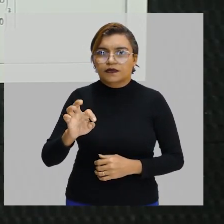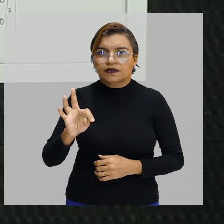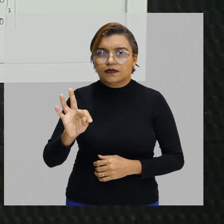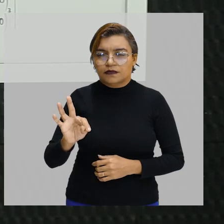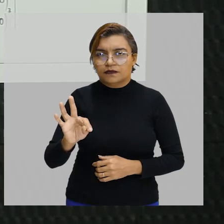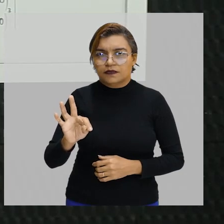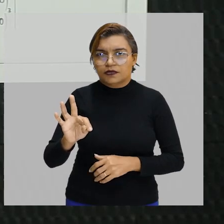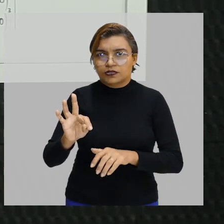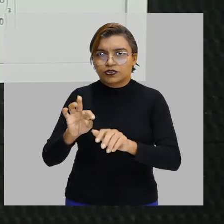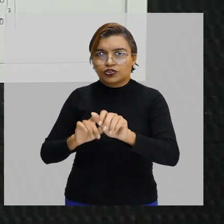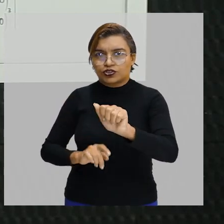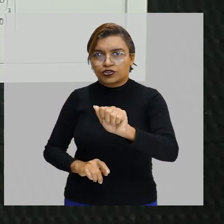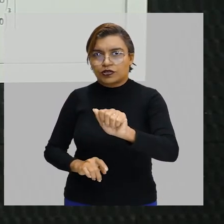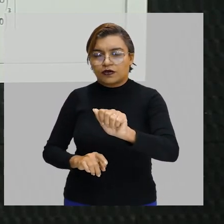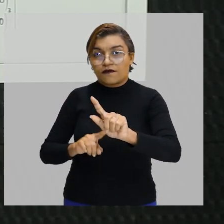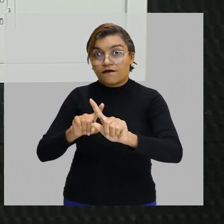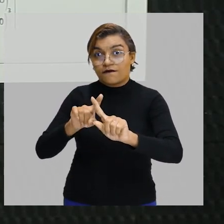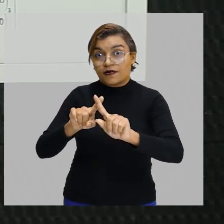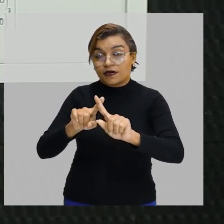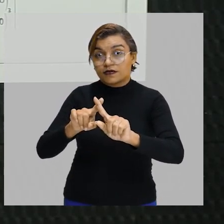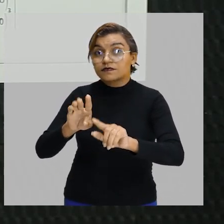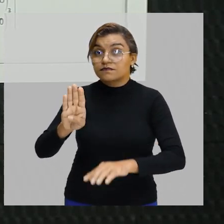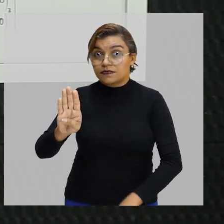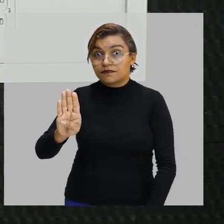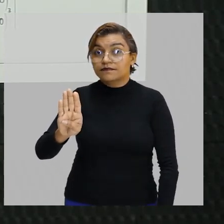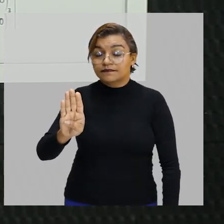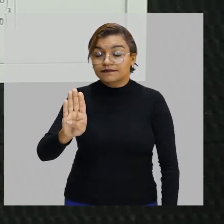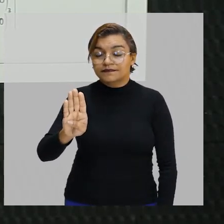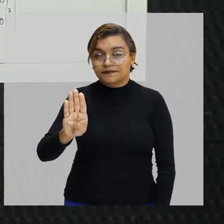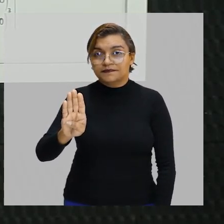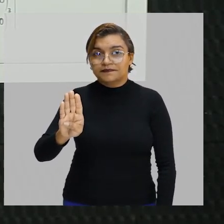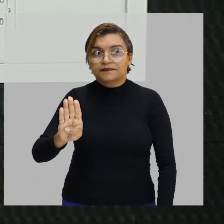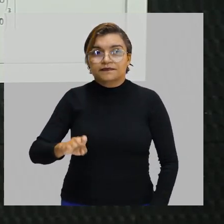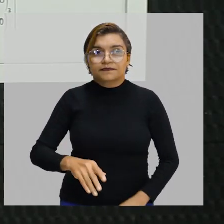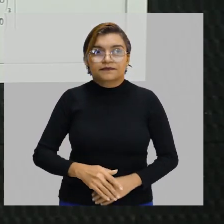A vezes o determinante de B.